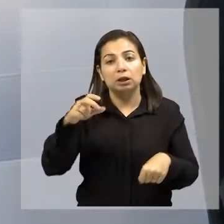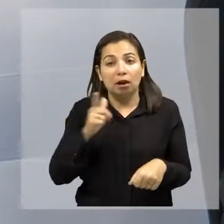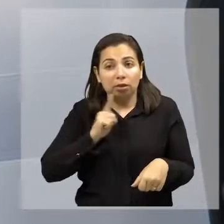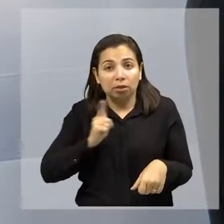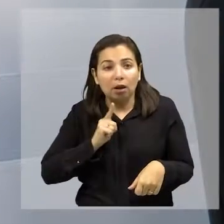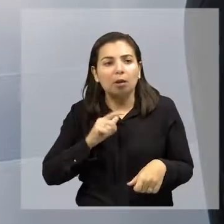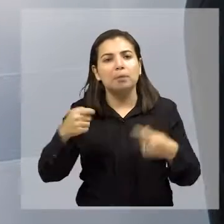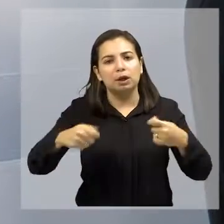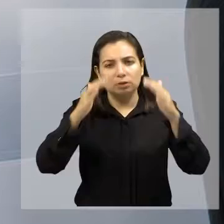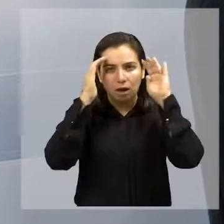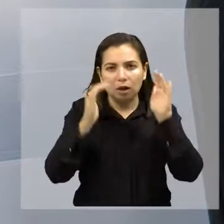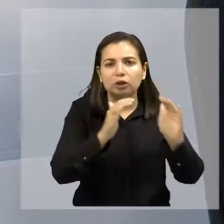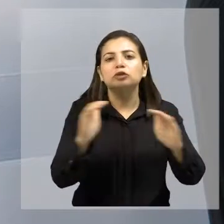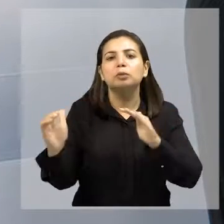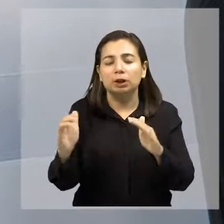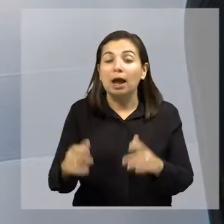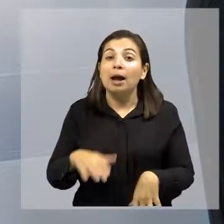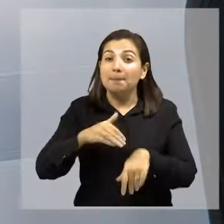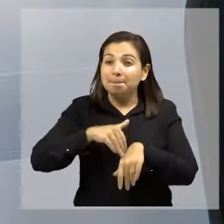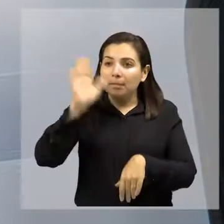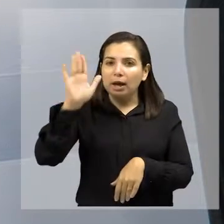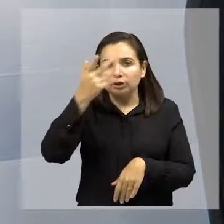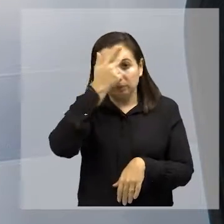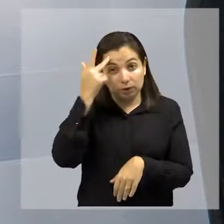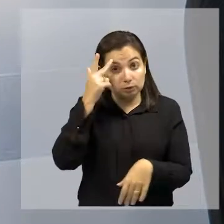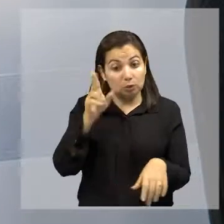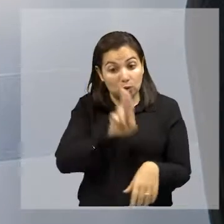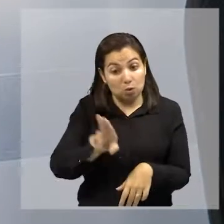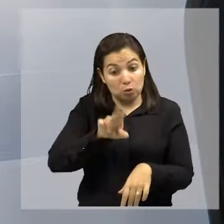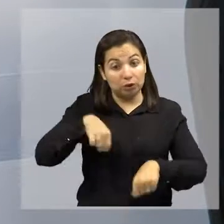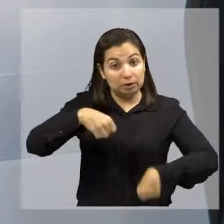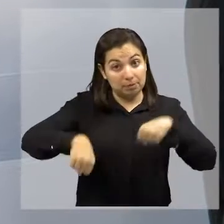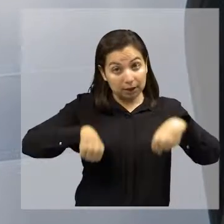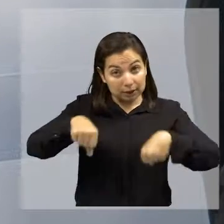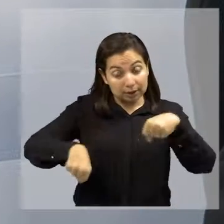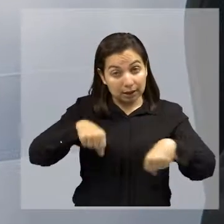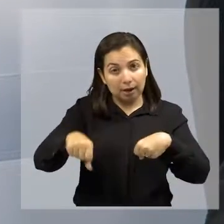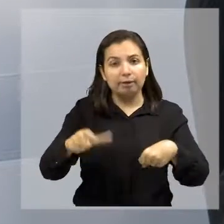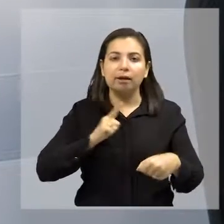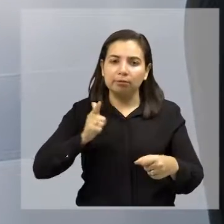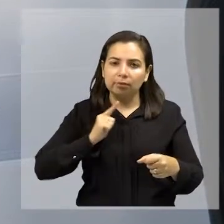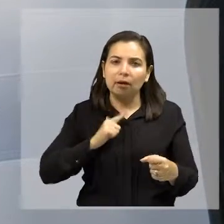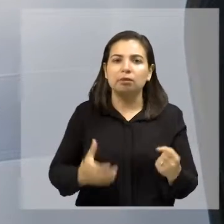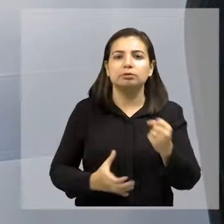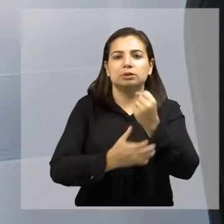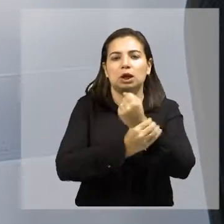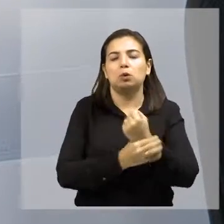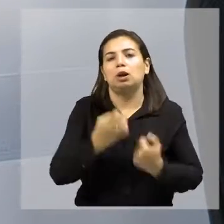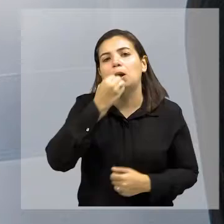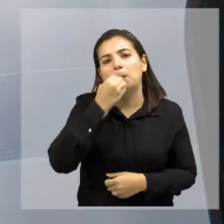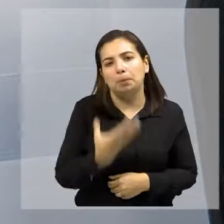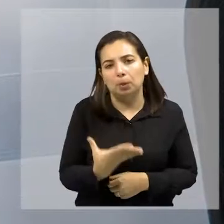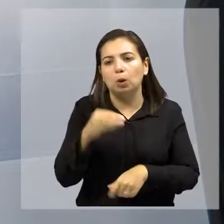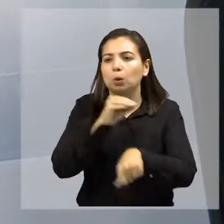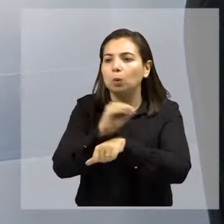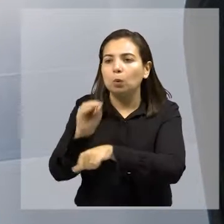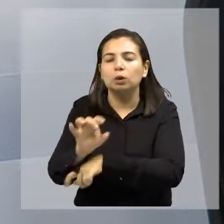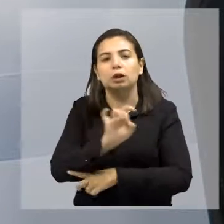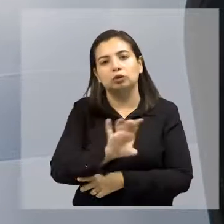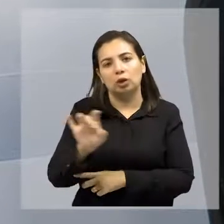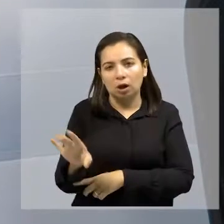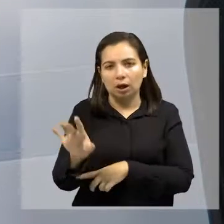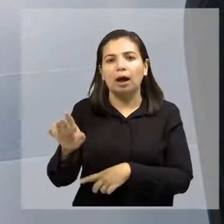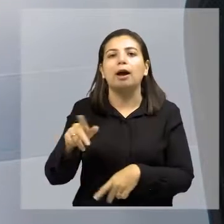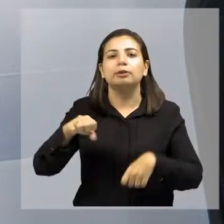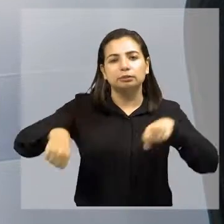cidade. Quanto mais ciclistas nas ruas, tanto mais segurança a gente terá para os ciclistas. Nenhum ciclista